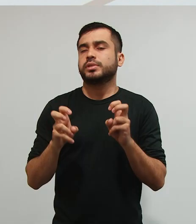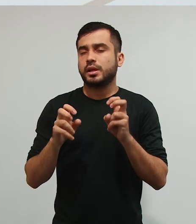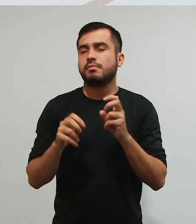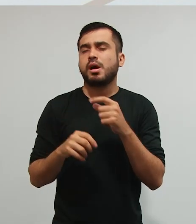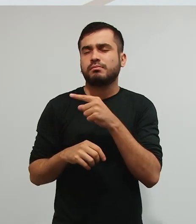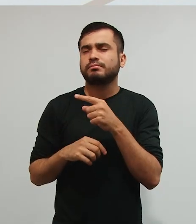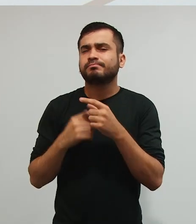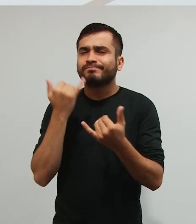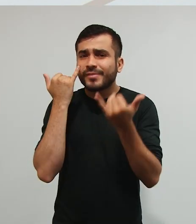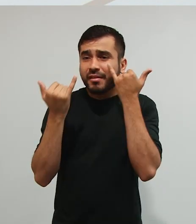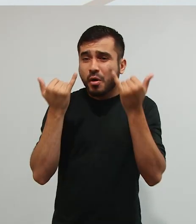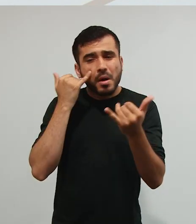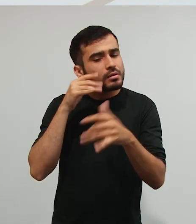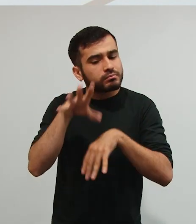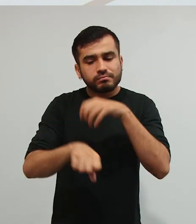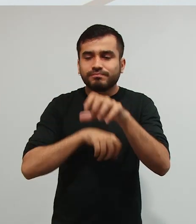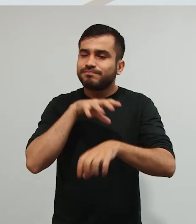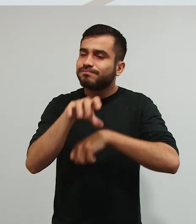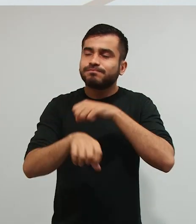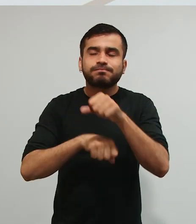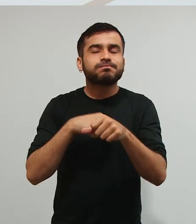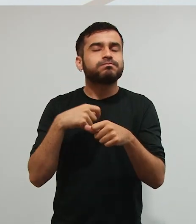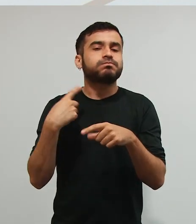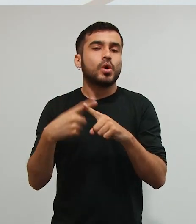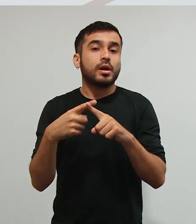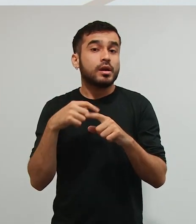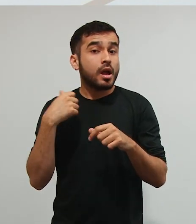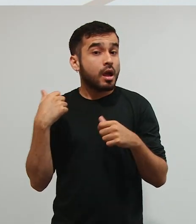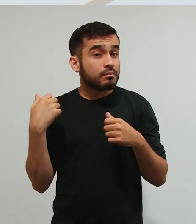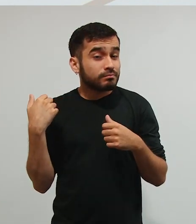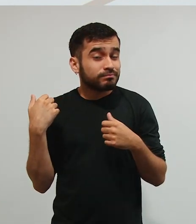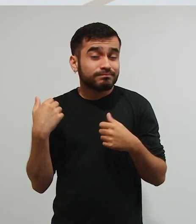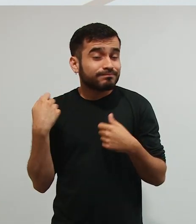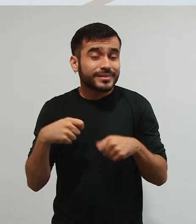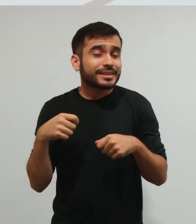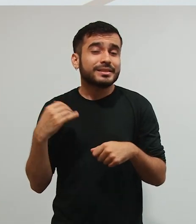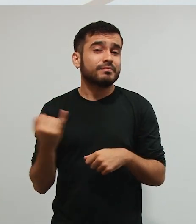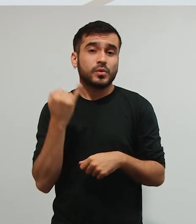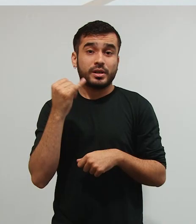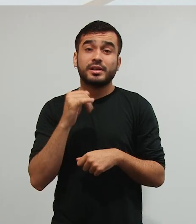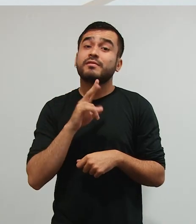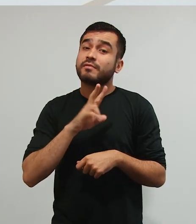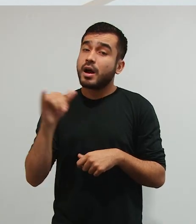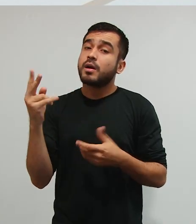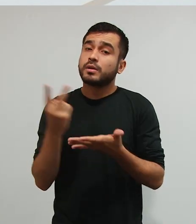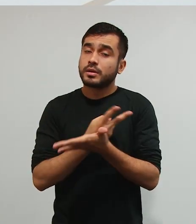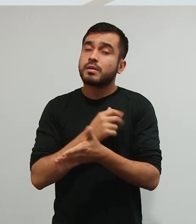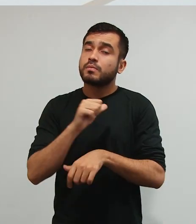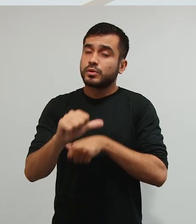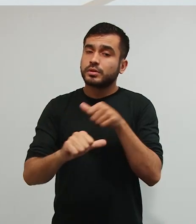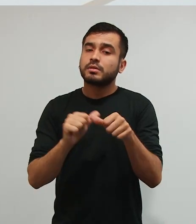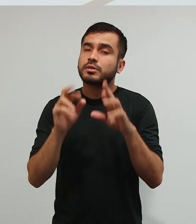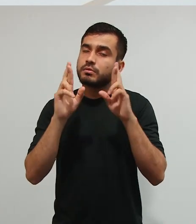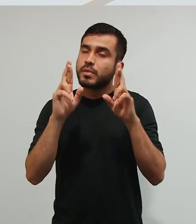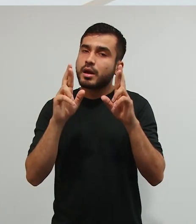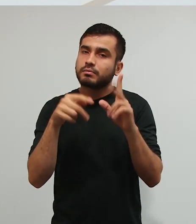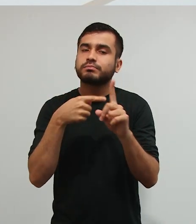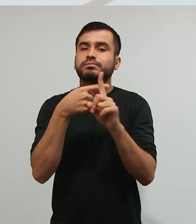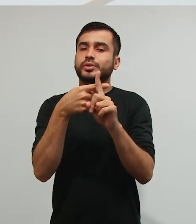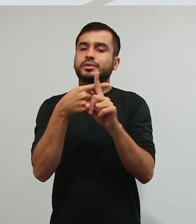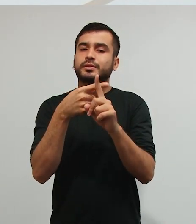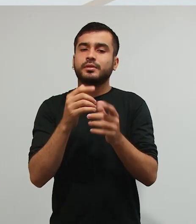tema, se informem, porque é muito importante e mudanças vêm aí e espero que sejam